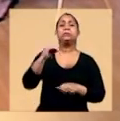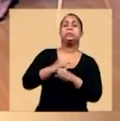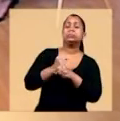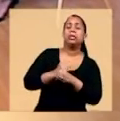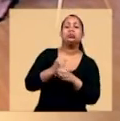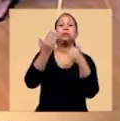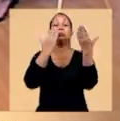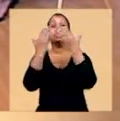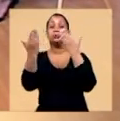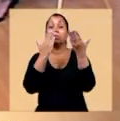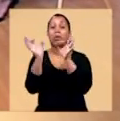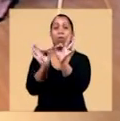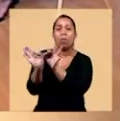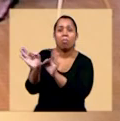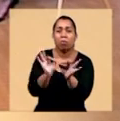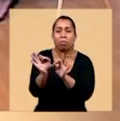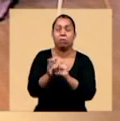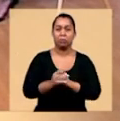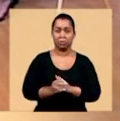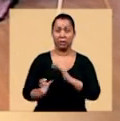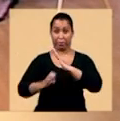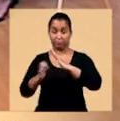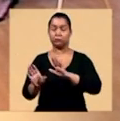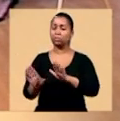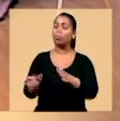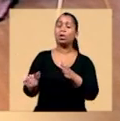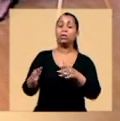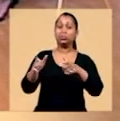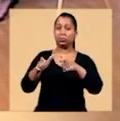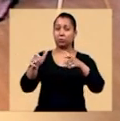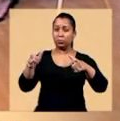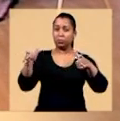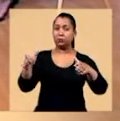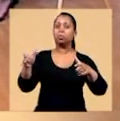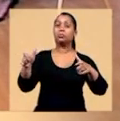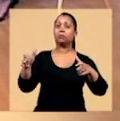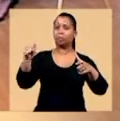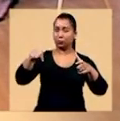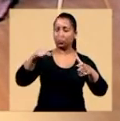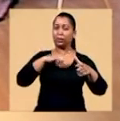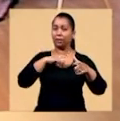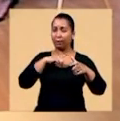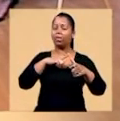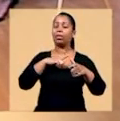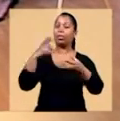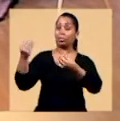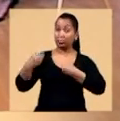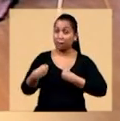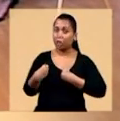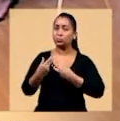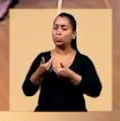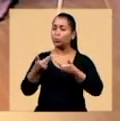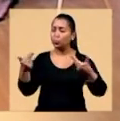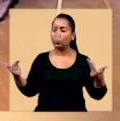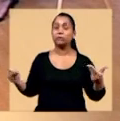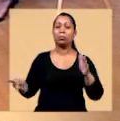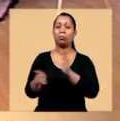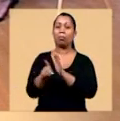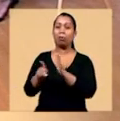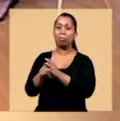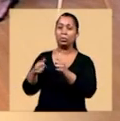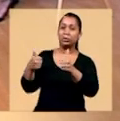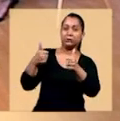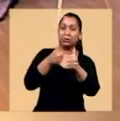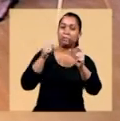aí há 30 anos com psicologia organizacional. Esse mercado cada vez mais competitivo tem trazido mais casos de